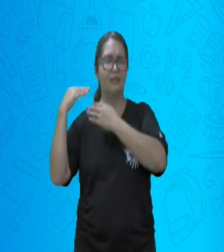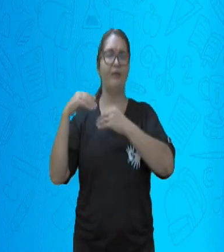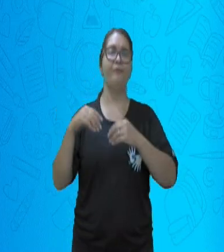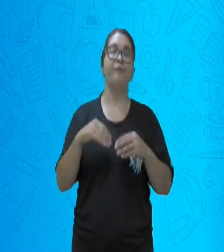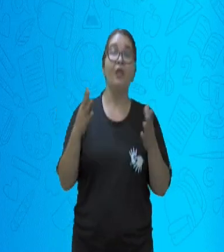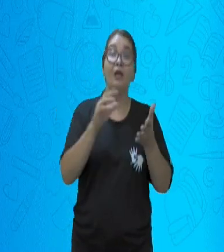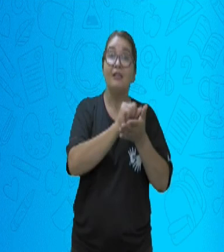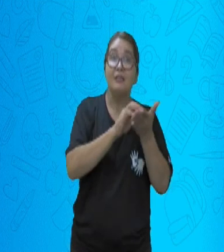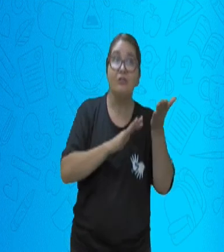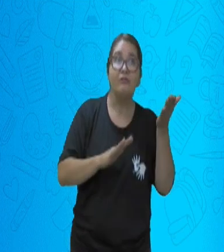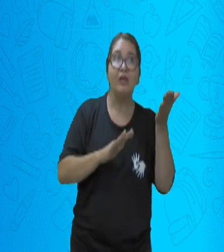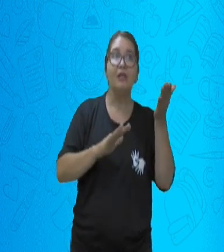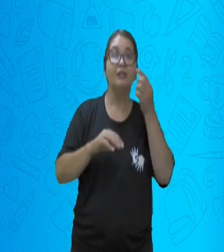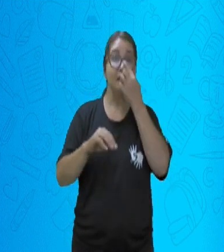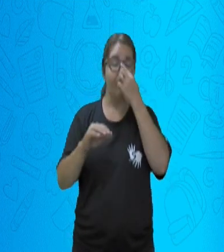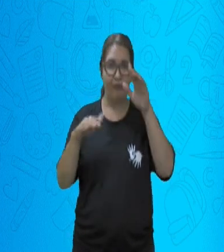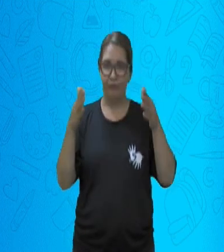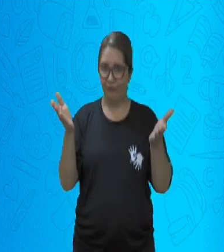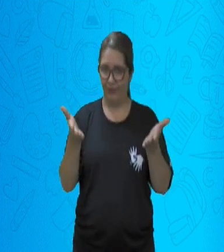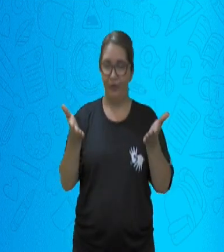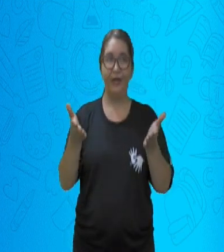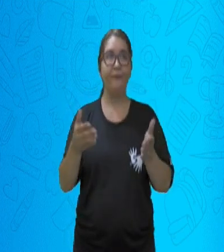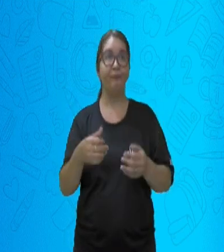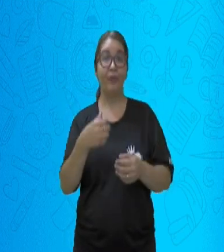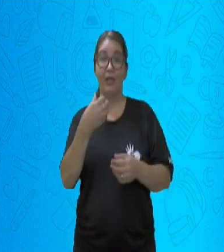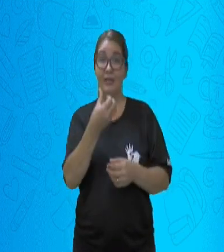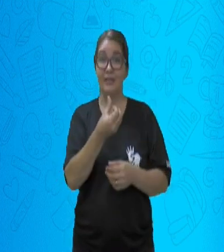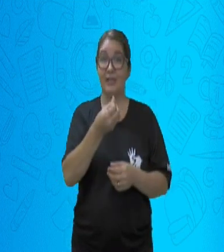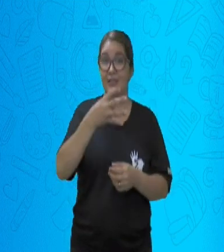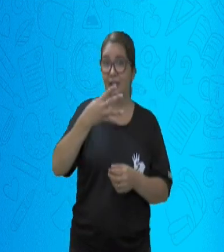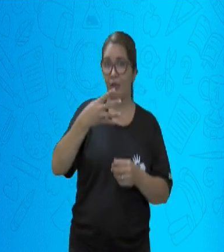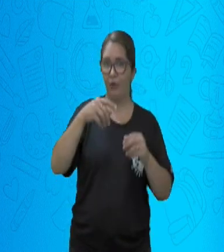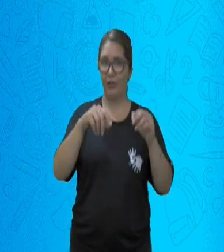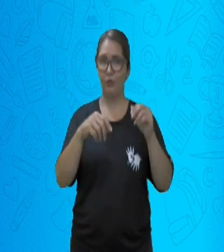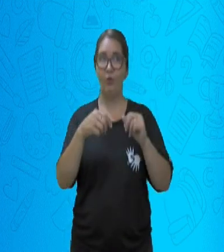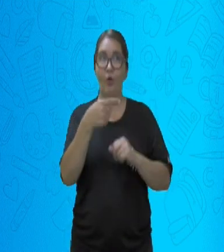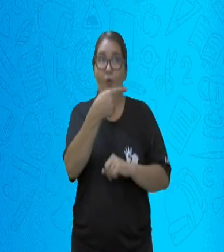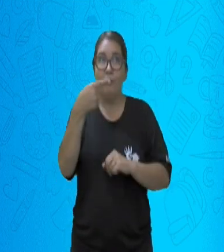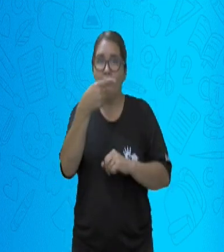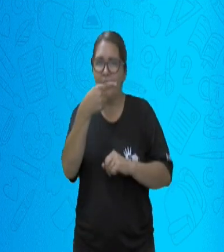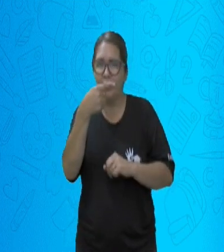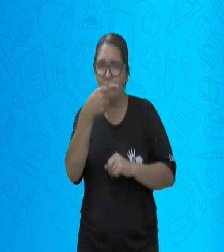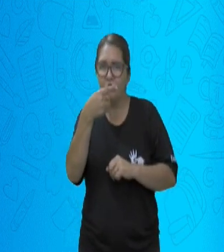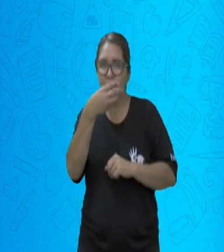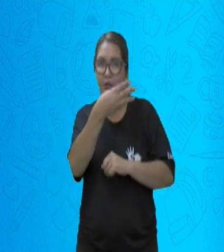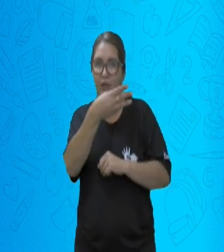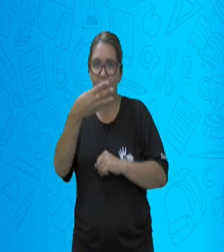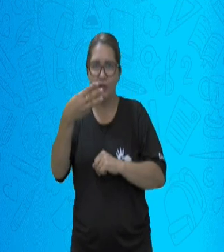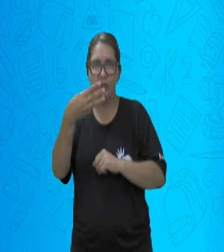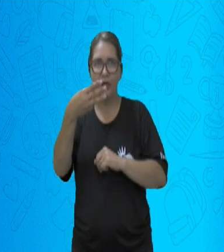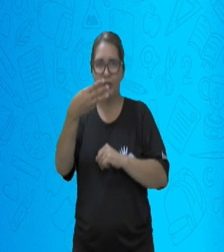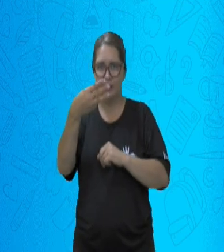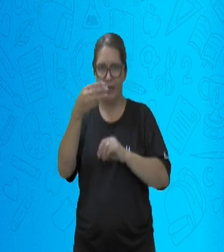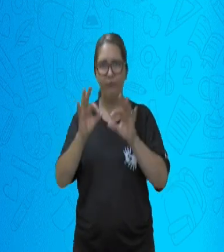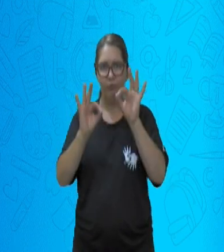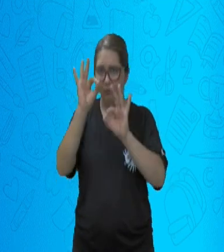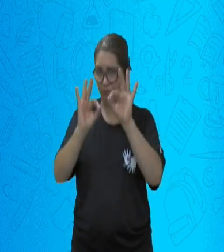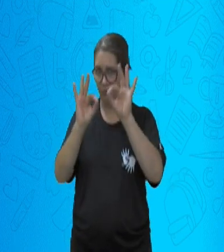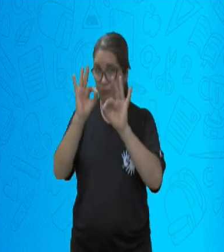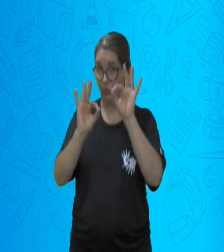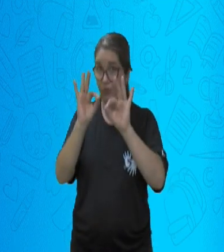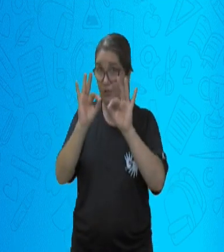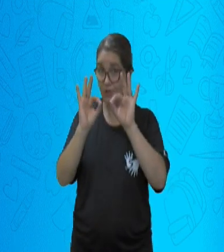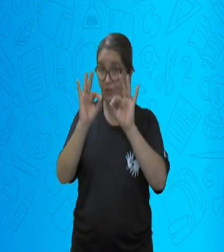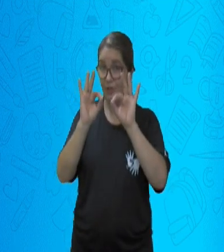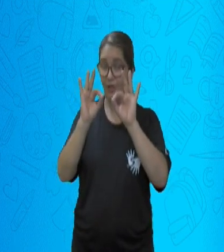63 menos 64 menos 33. Vamos lá. Montando a operação 64 menos